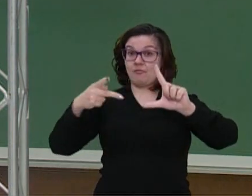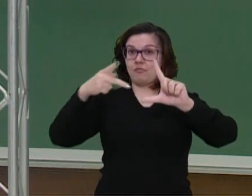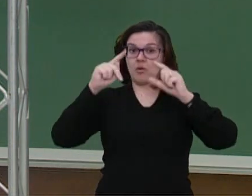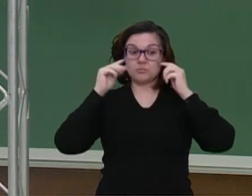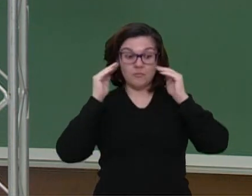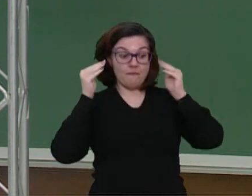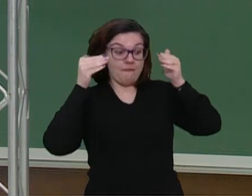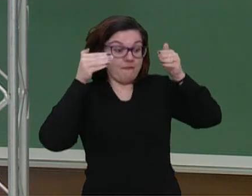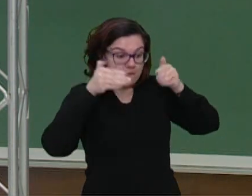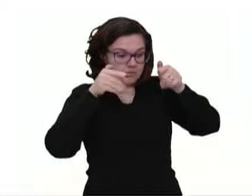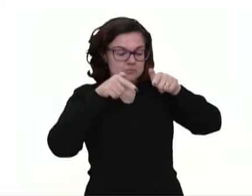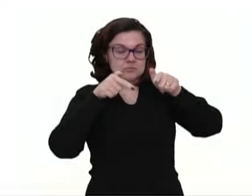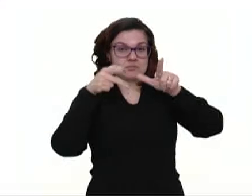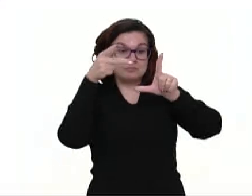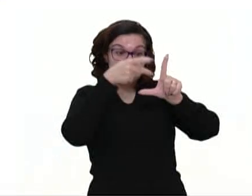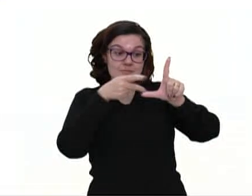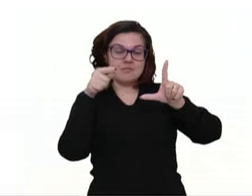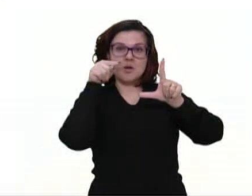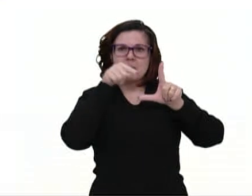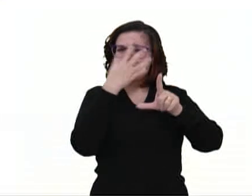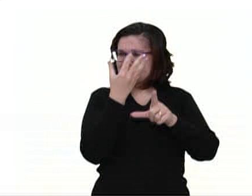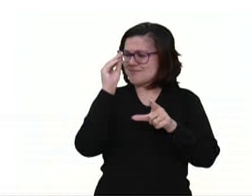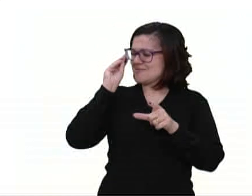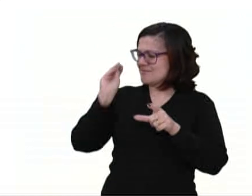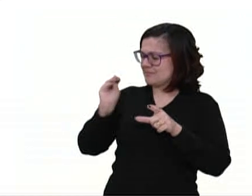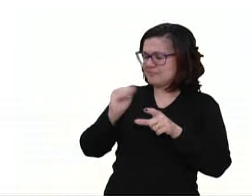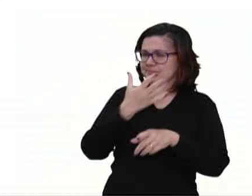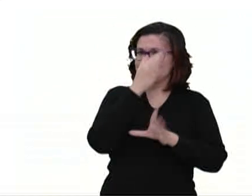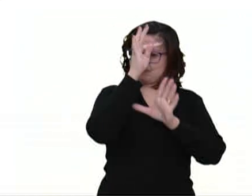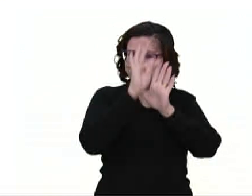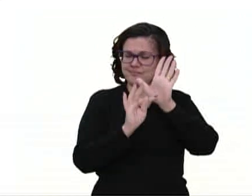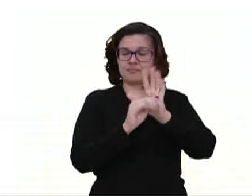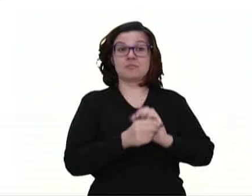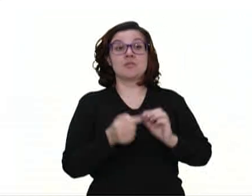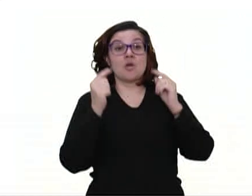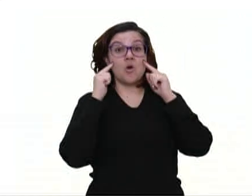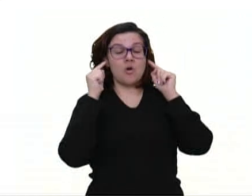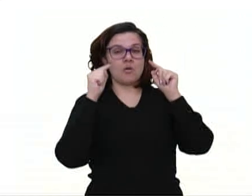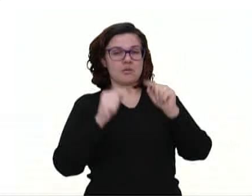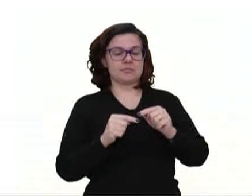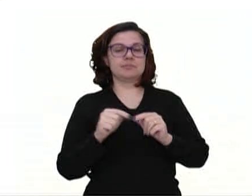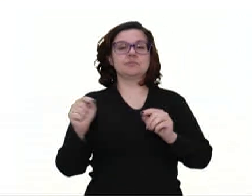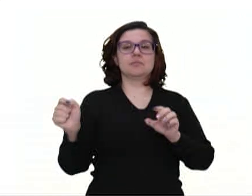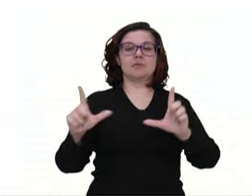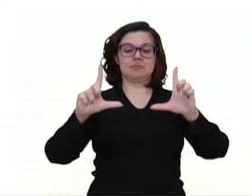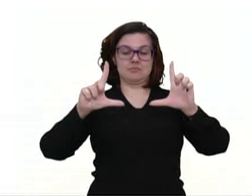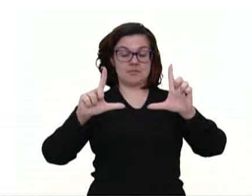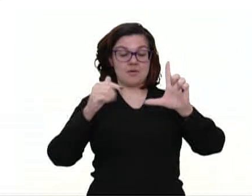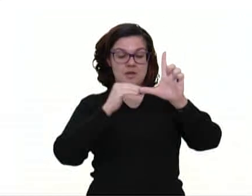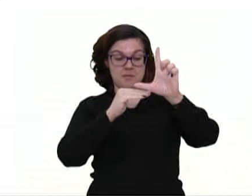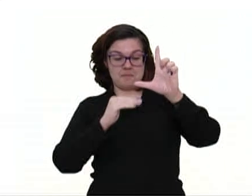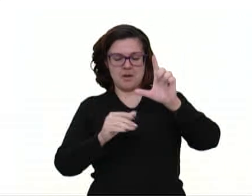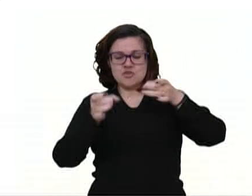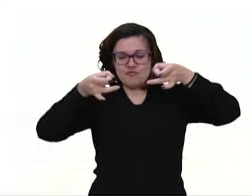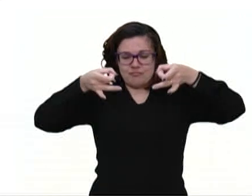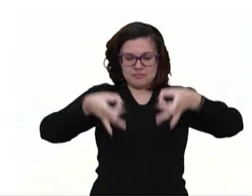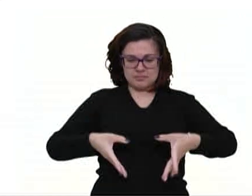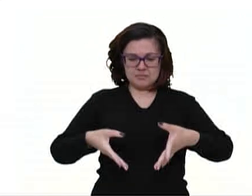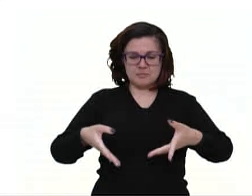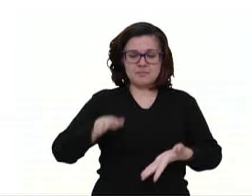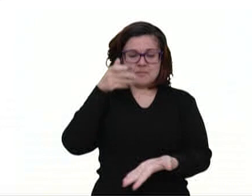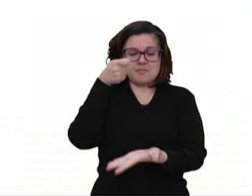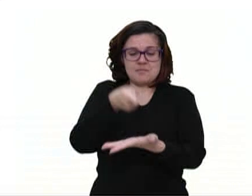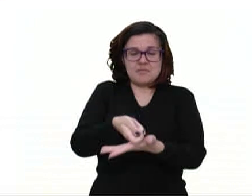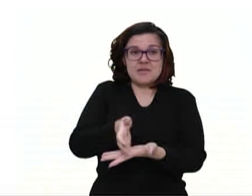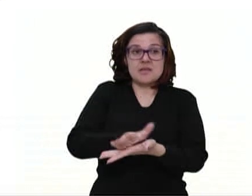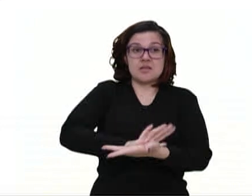para dentro da imagem. Esquece o texto por enquanto e observe. Você tem lá a legenda abaixo, a ditadura, e nada de